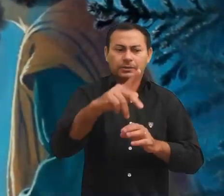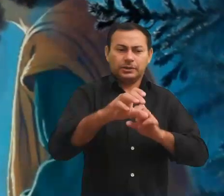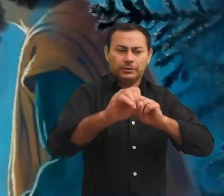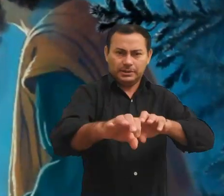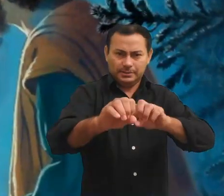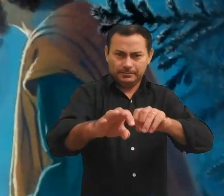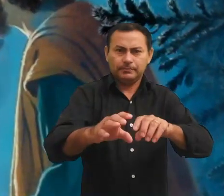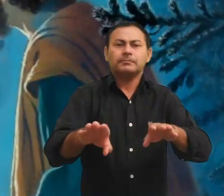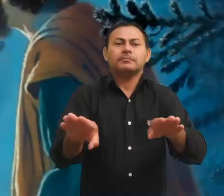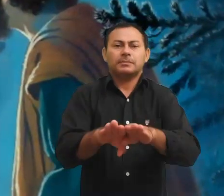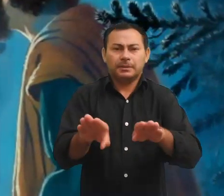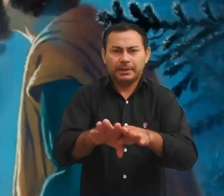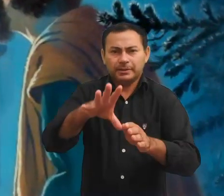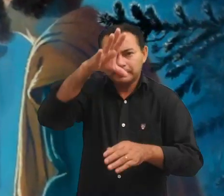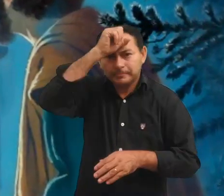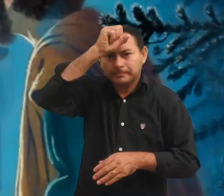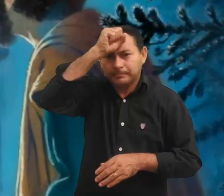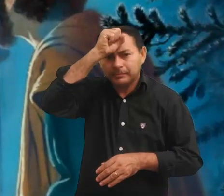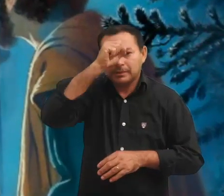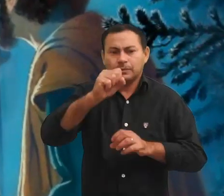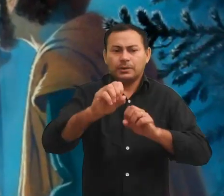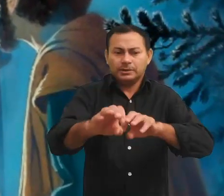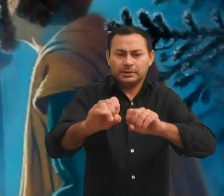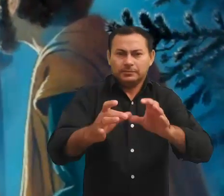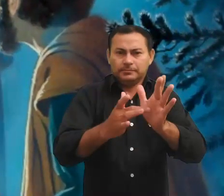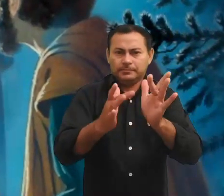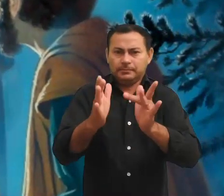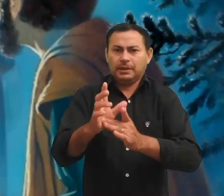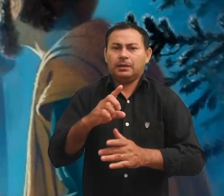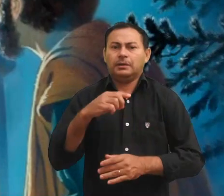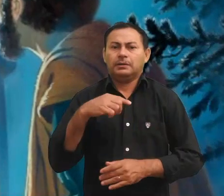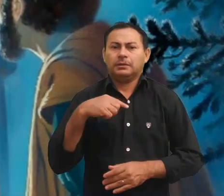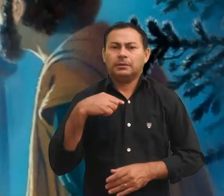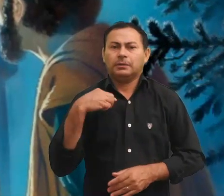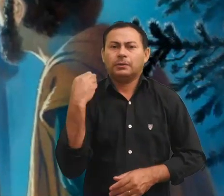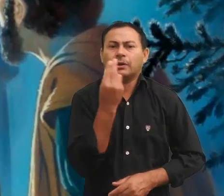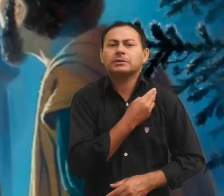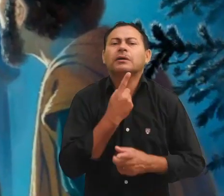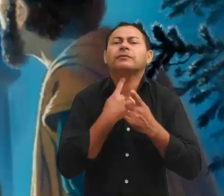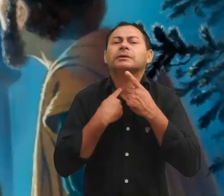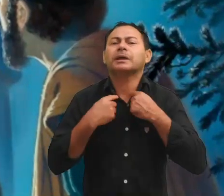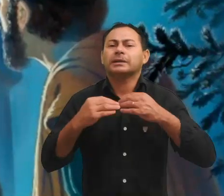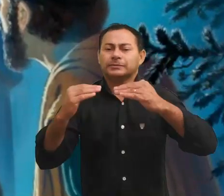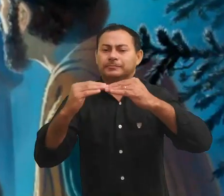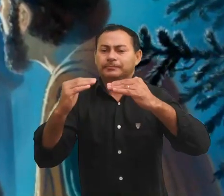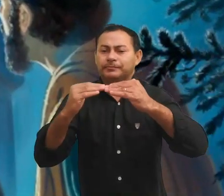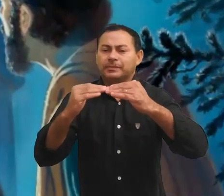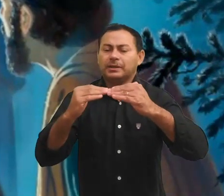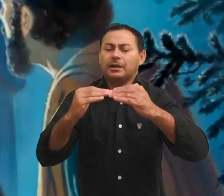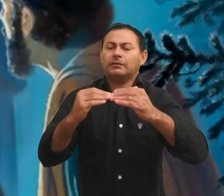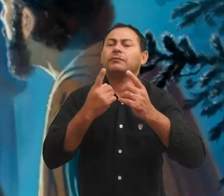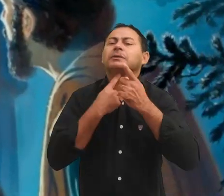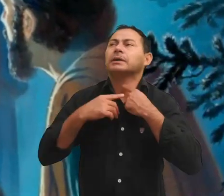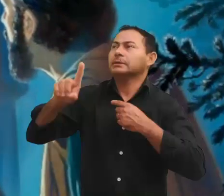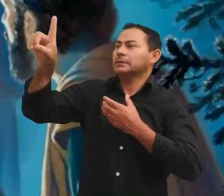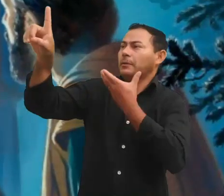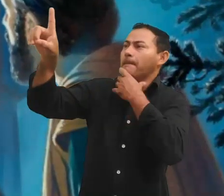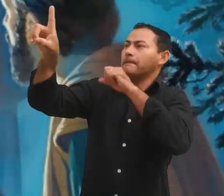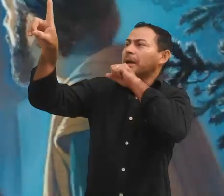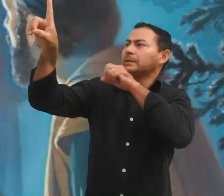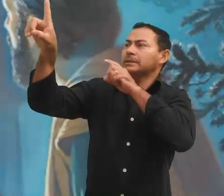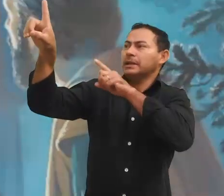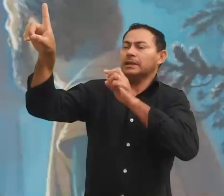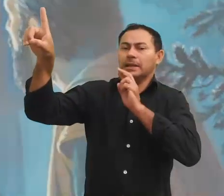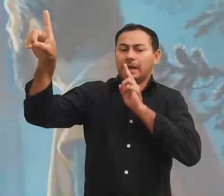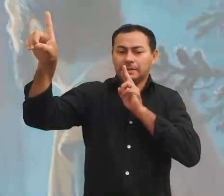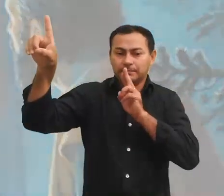apropriada ao seu ensino. Também aprendemos que através do seu ensino, a nossa vontade se alinha com a vontade do Pai.